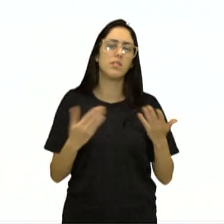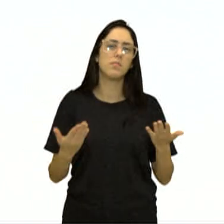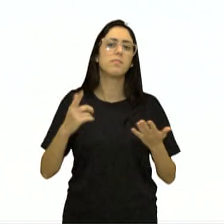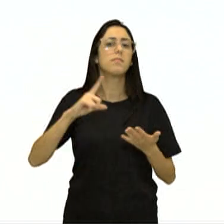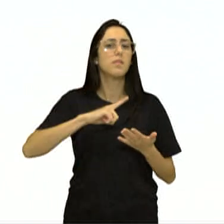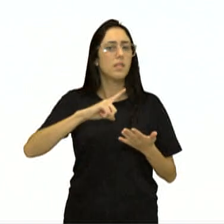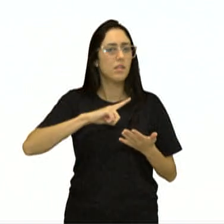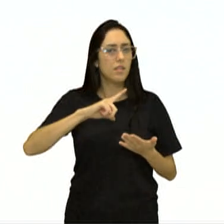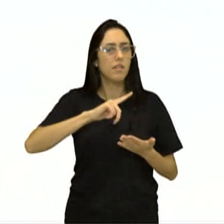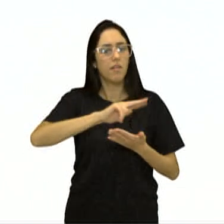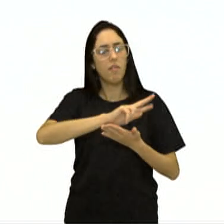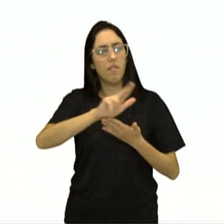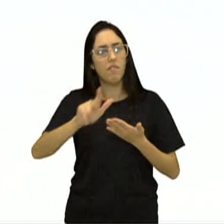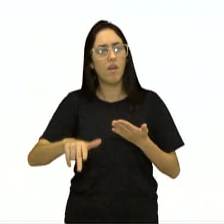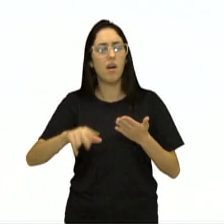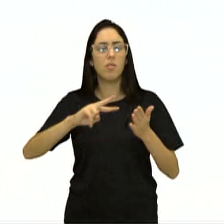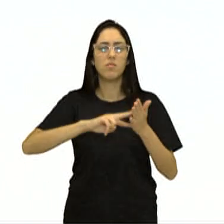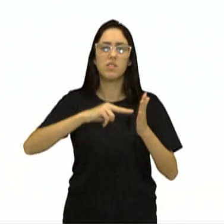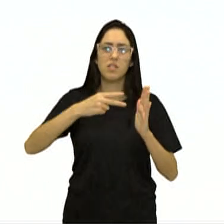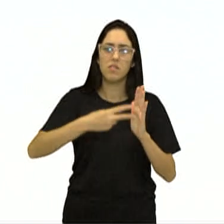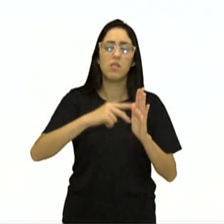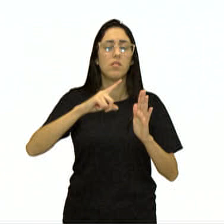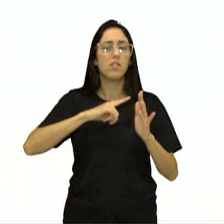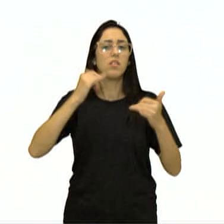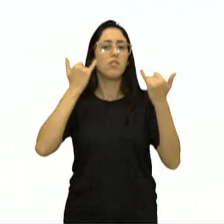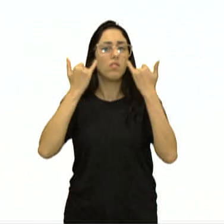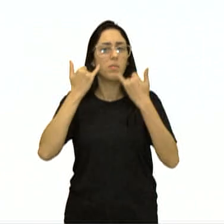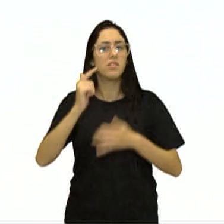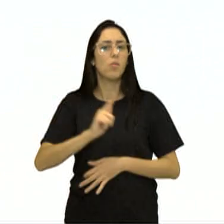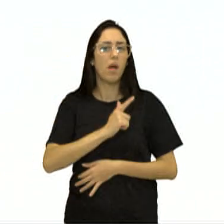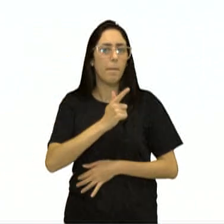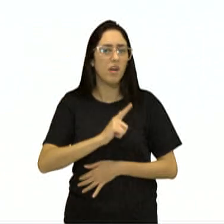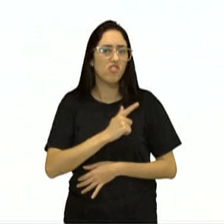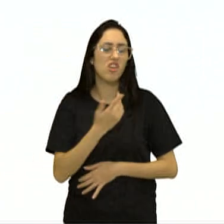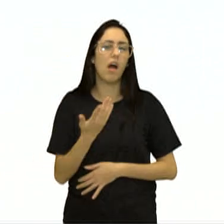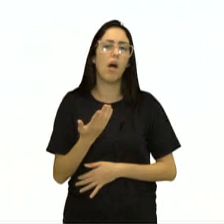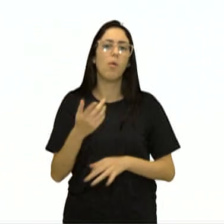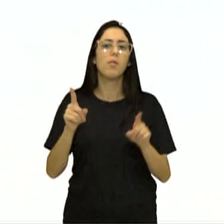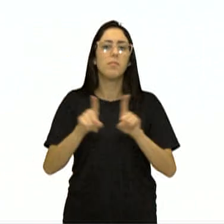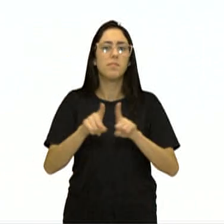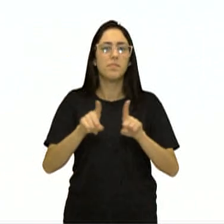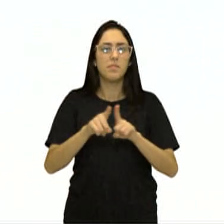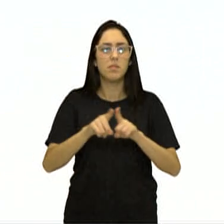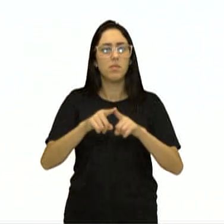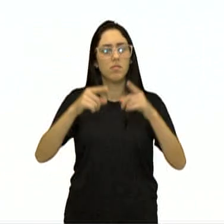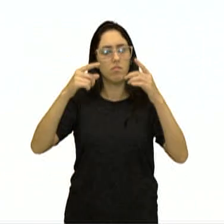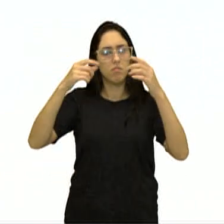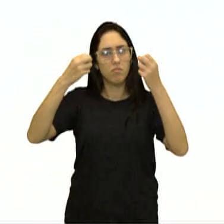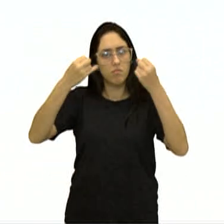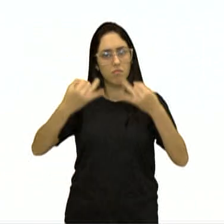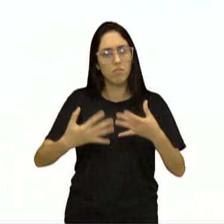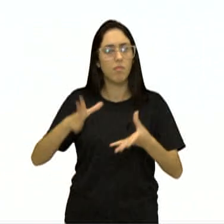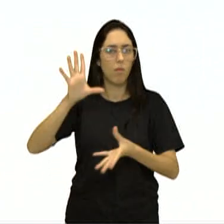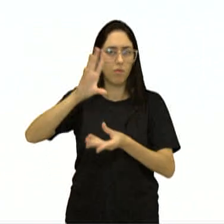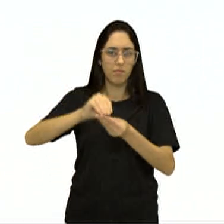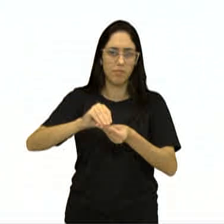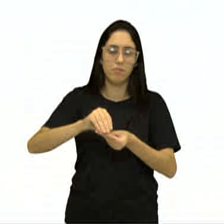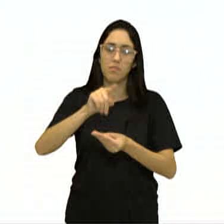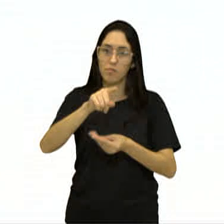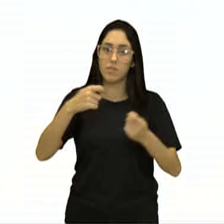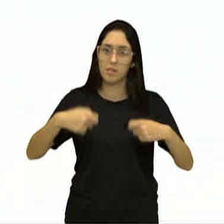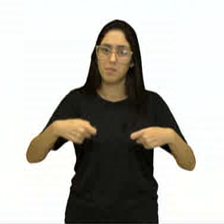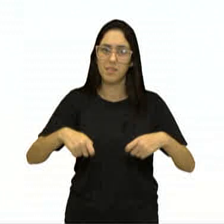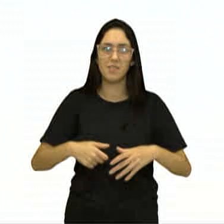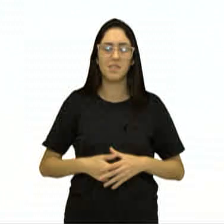uns significados, traz informações gramaticais sobre a palavra e a construção discursiva sucinta. É isso que tem que ter no teu texto aí.